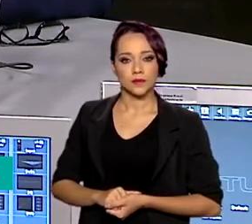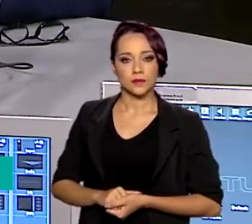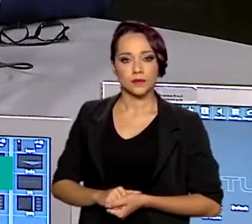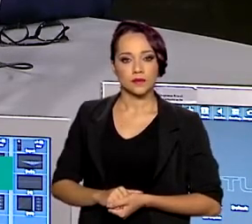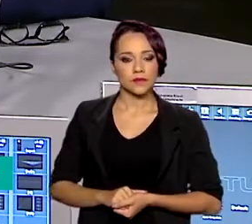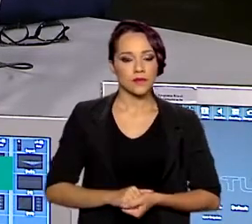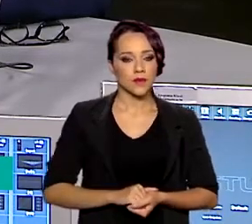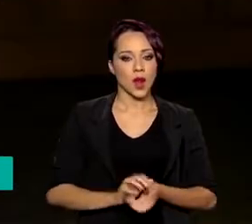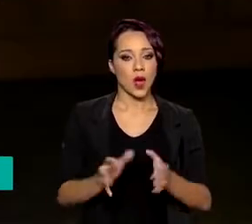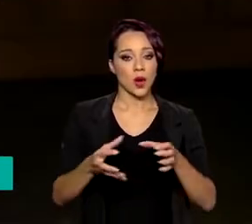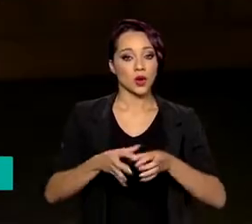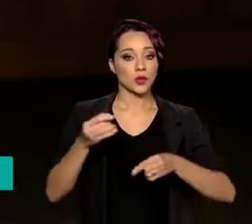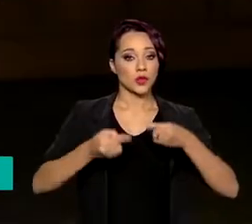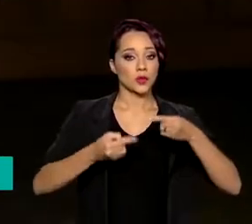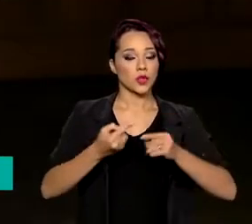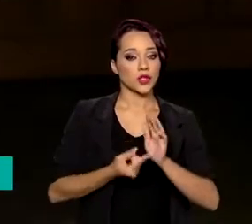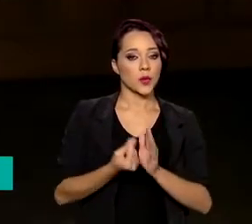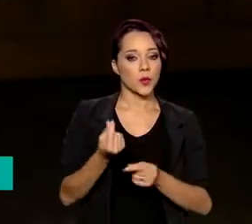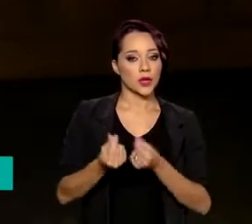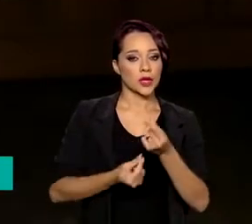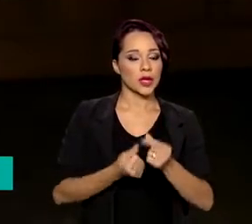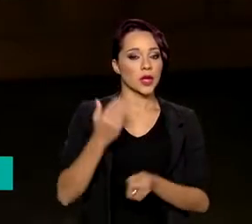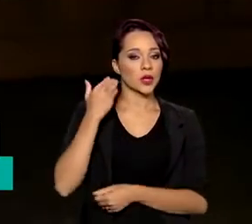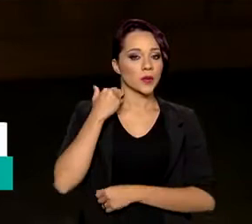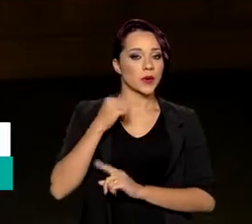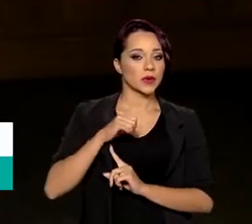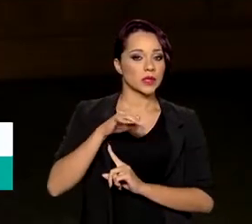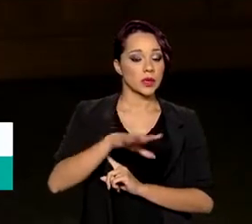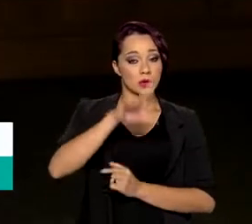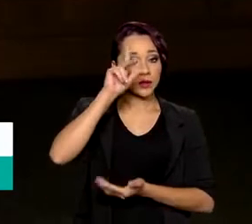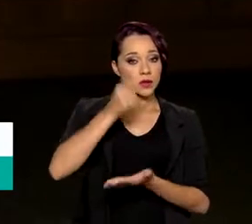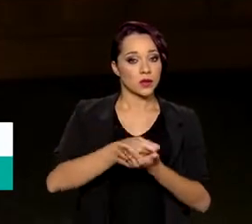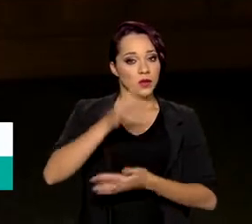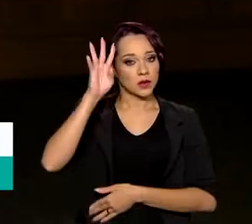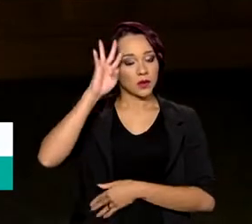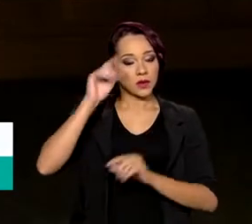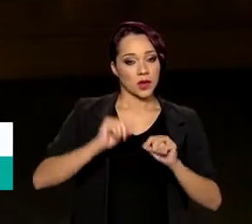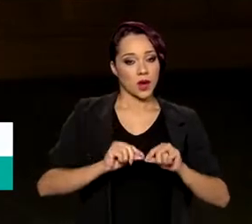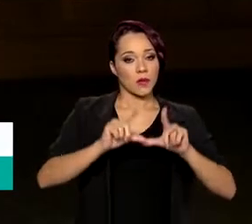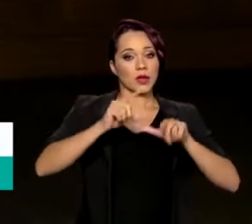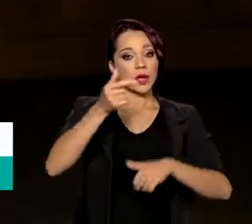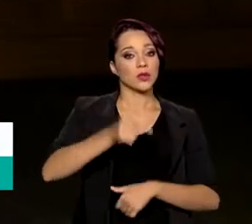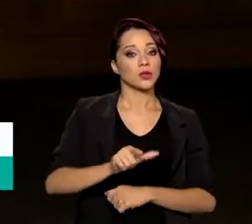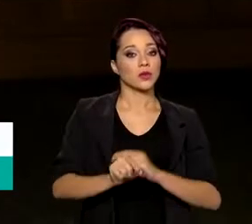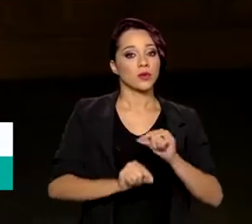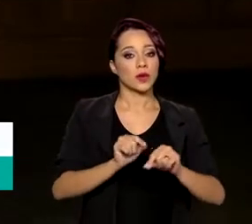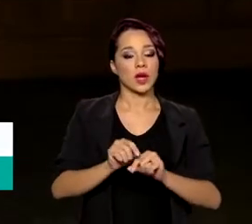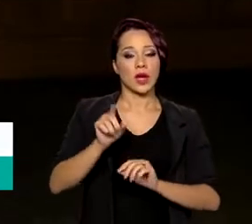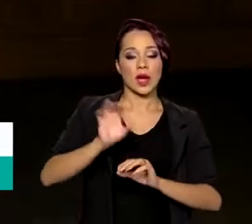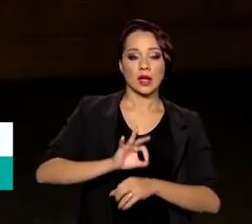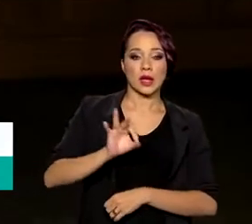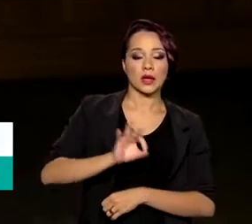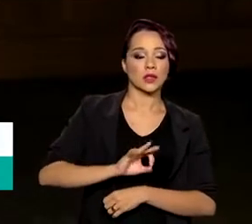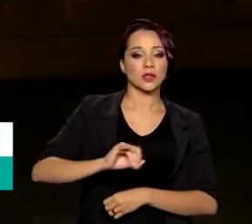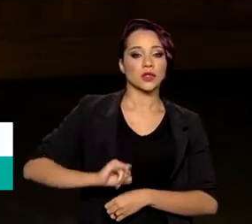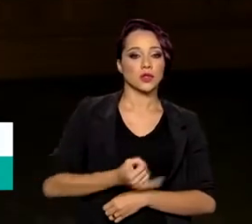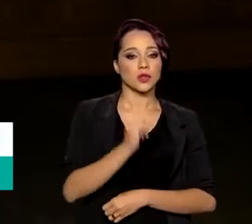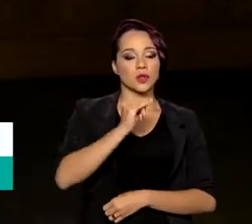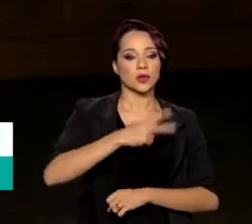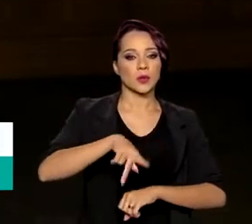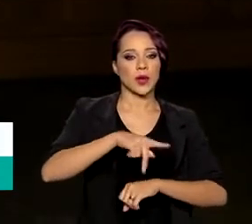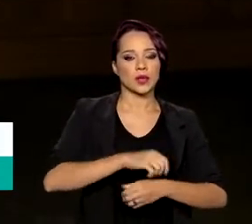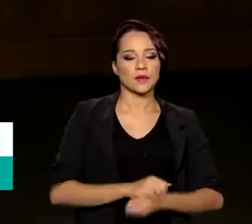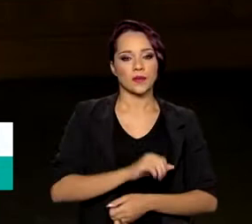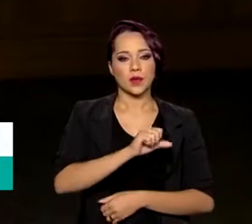O Comitê de Política Monetária do Banco Central decidiu nesta quarta-feira aumentar mais uma vez a taxa básica de juros do país.